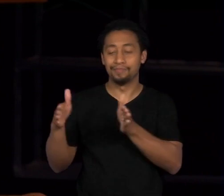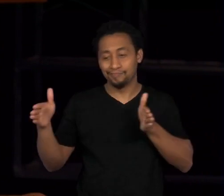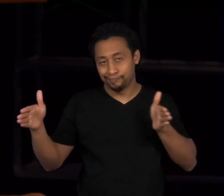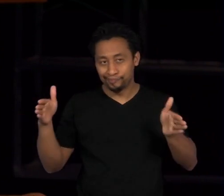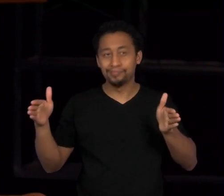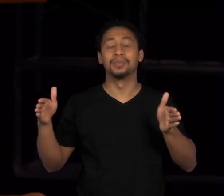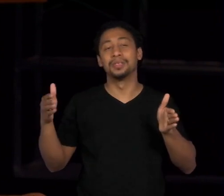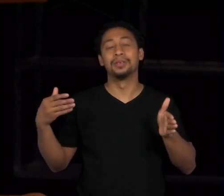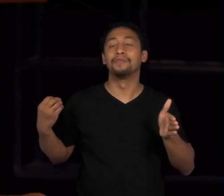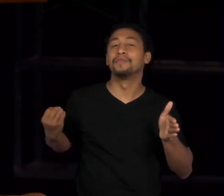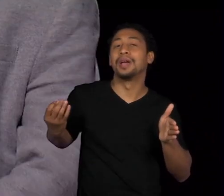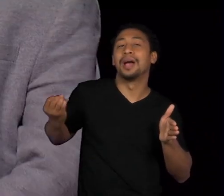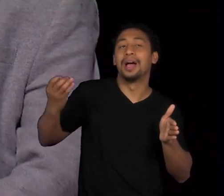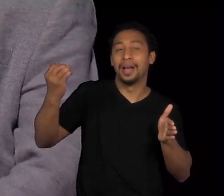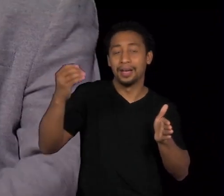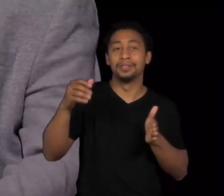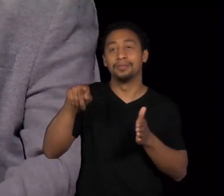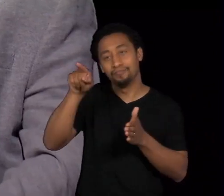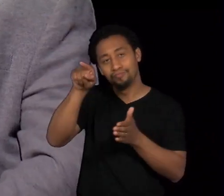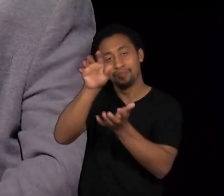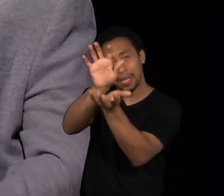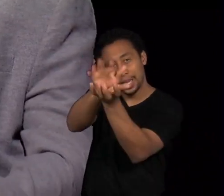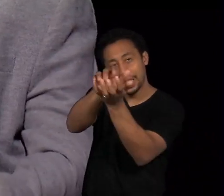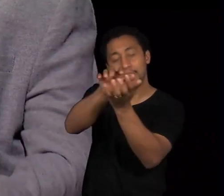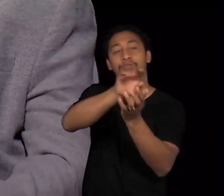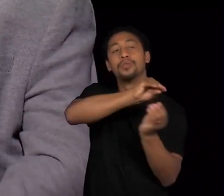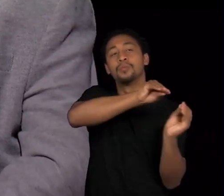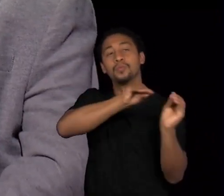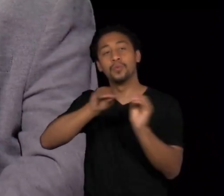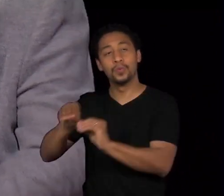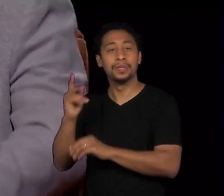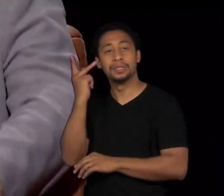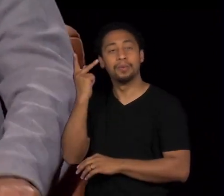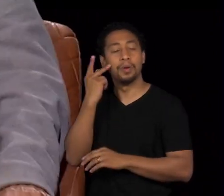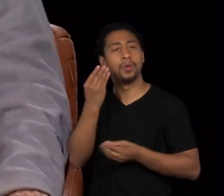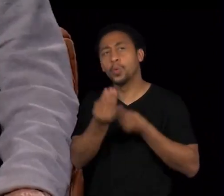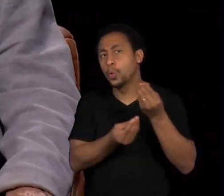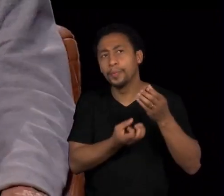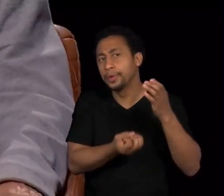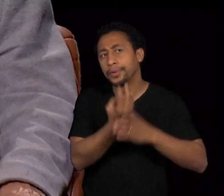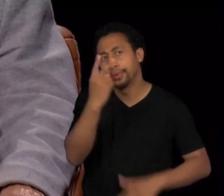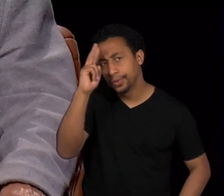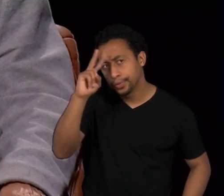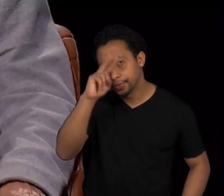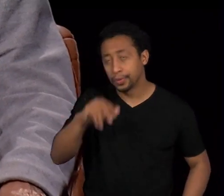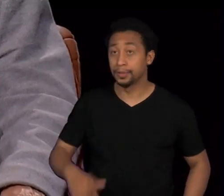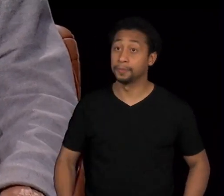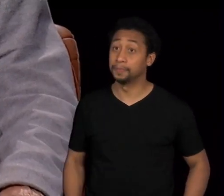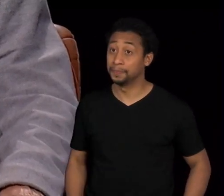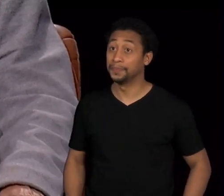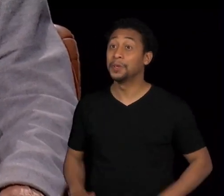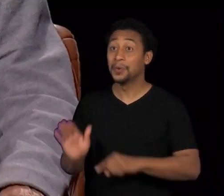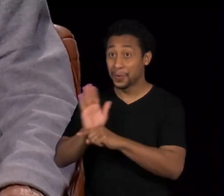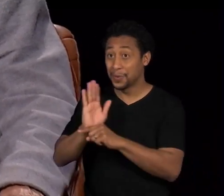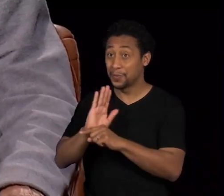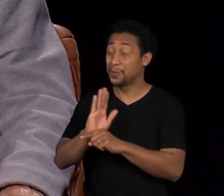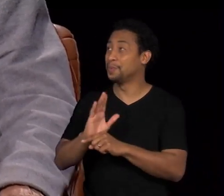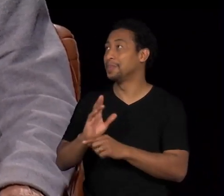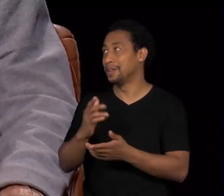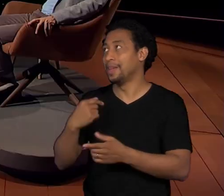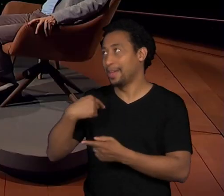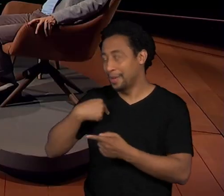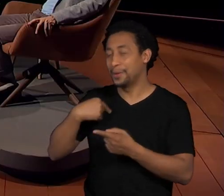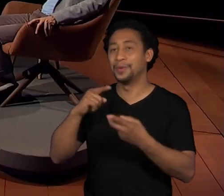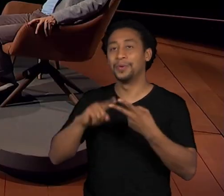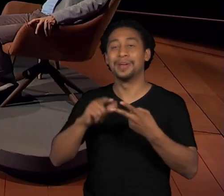é que surgiu a ideia desse filme olha a ideia desse filme foi bastante alentada por mim Rosane e o